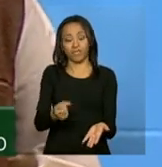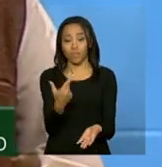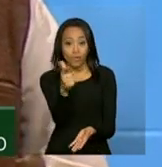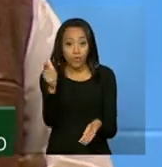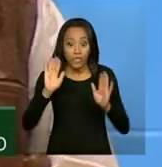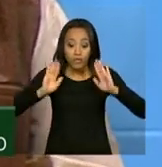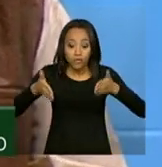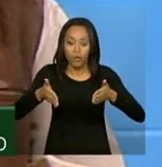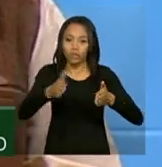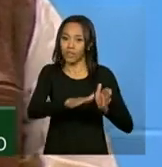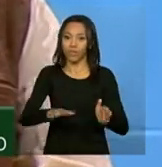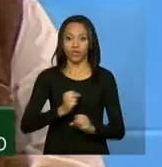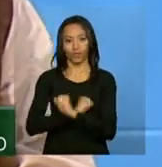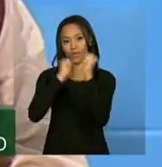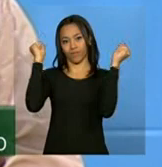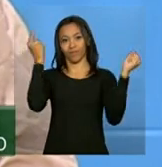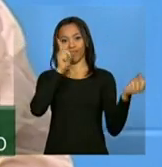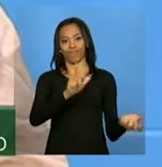impossível.